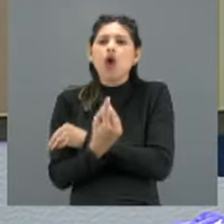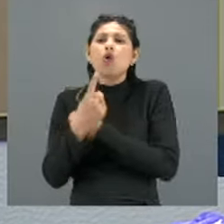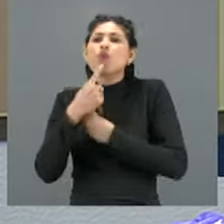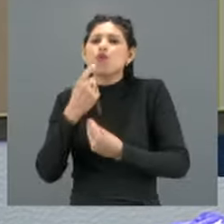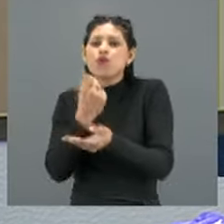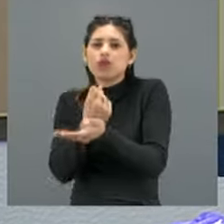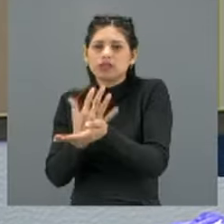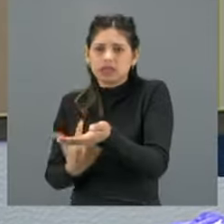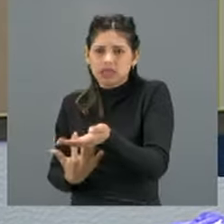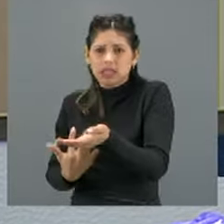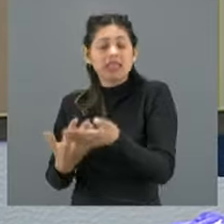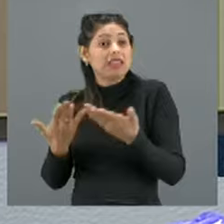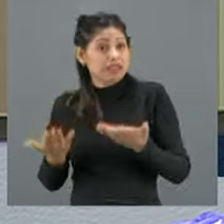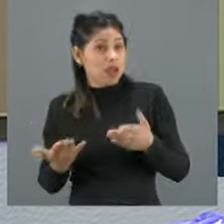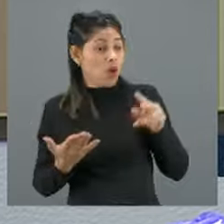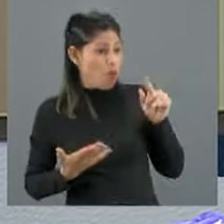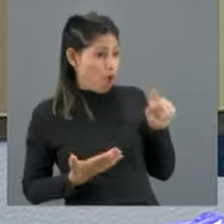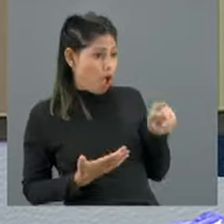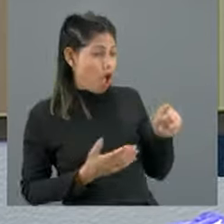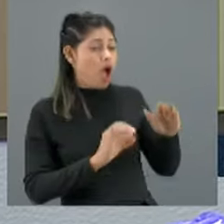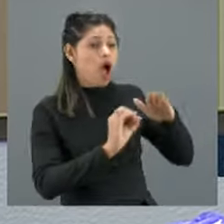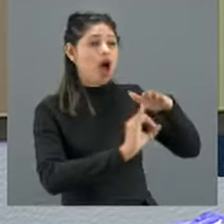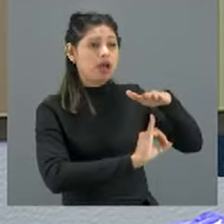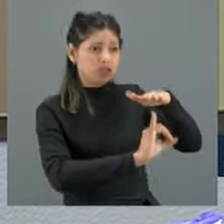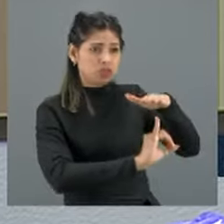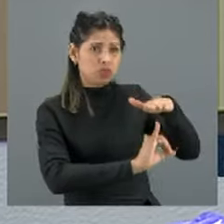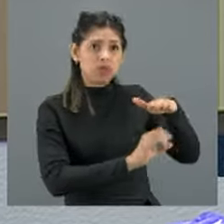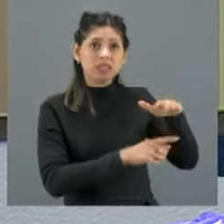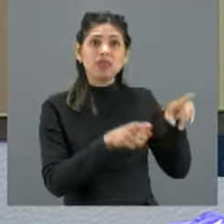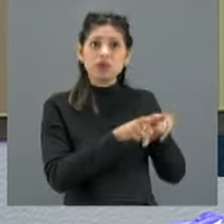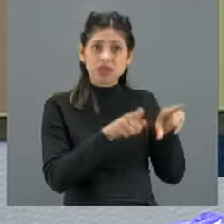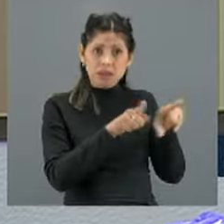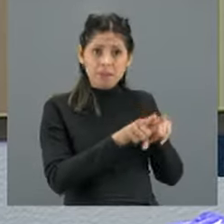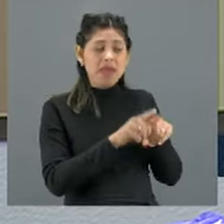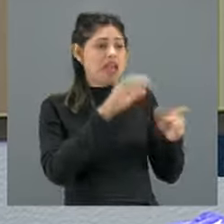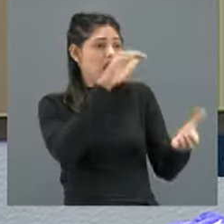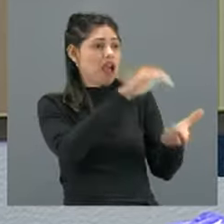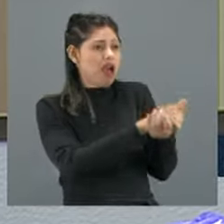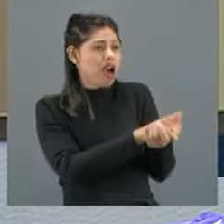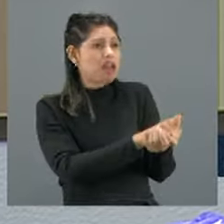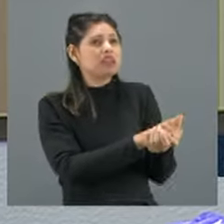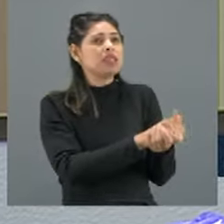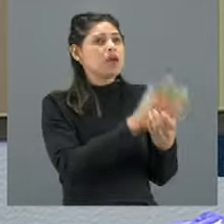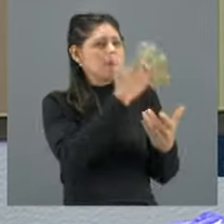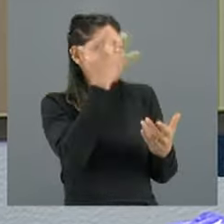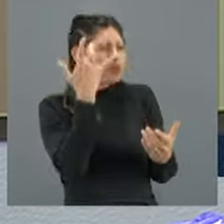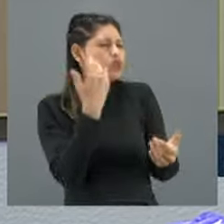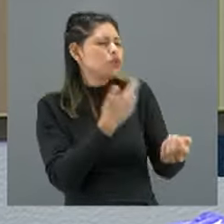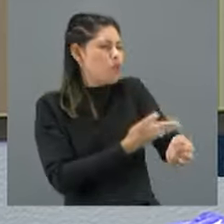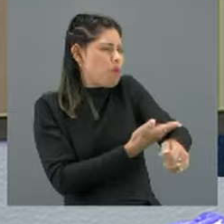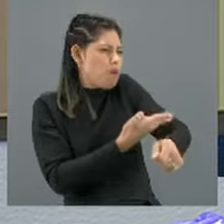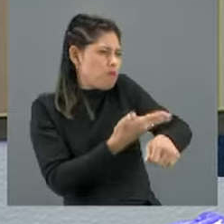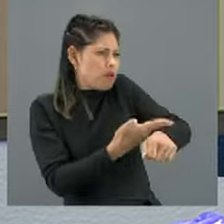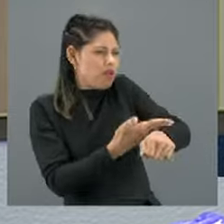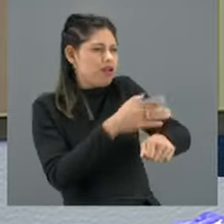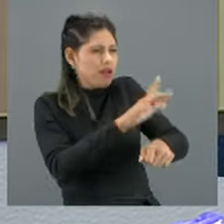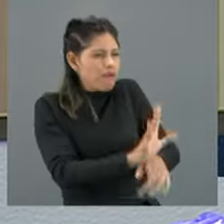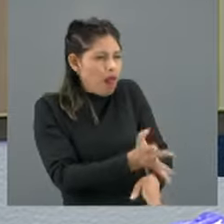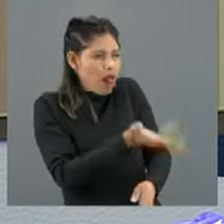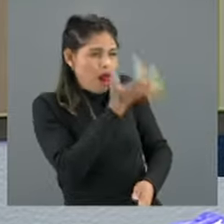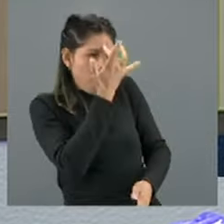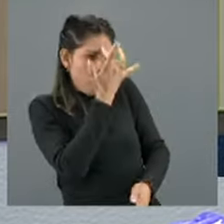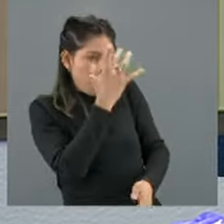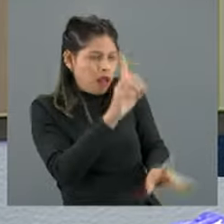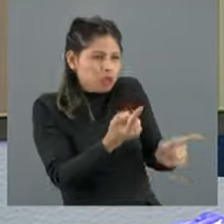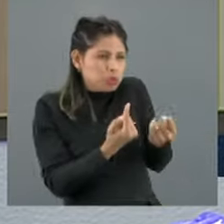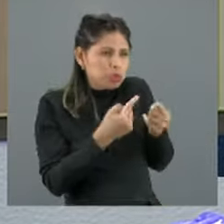A UNG e a outra pessoa, as indígenas também, casas com brancos, pegando com essas ideias do branca. É isso